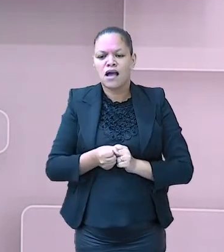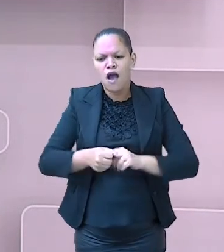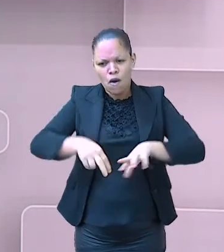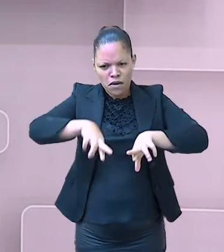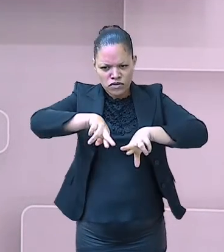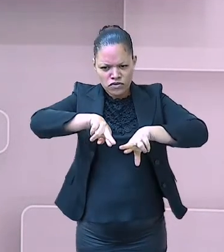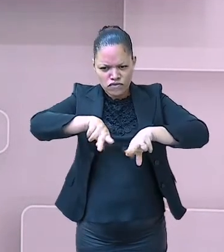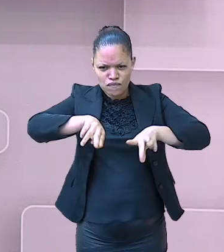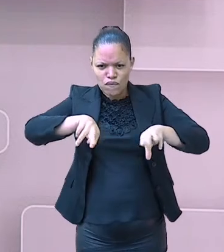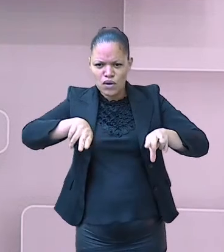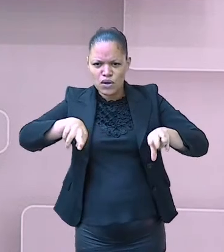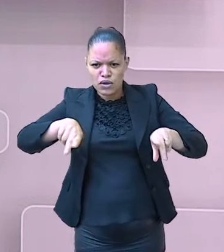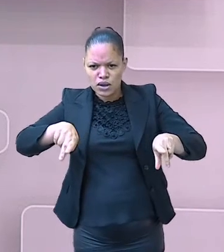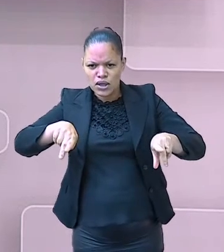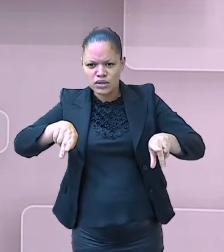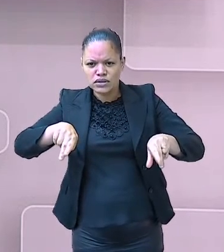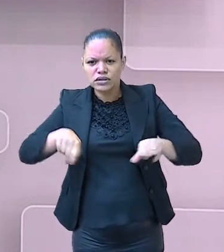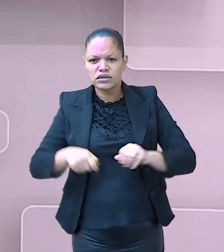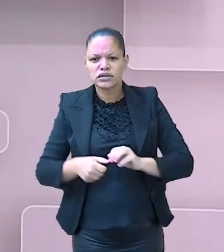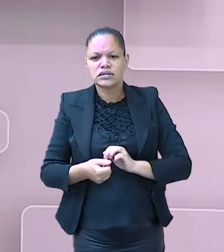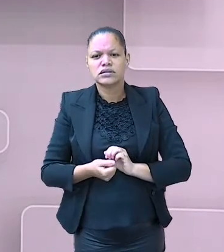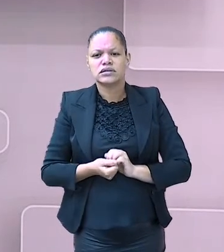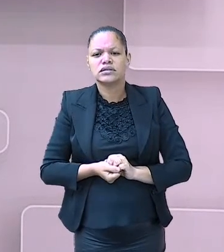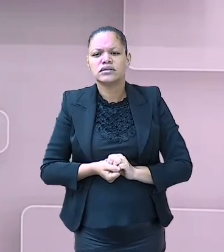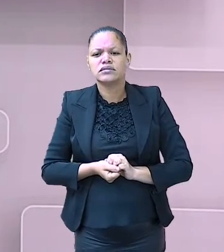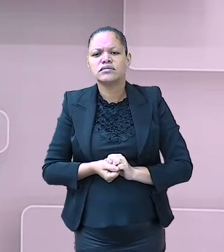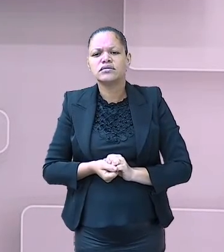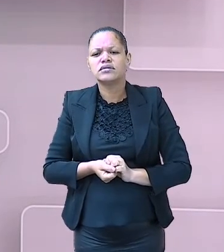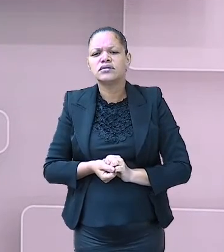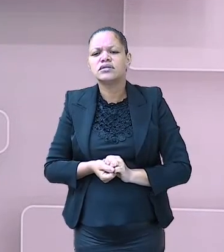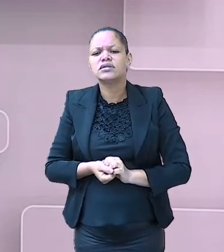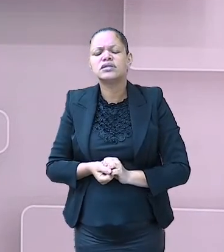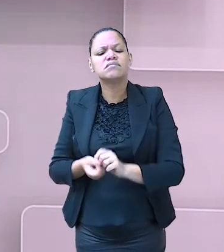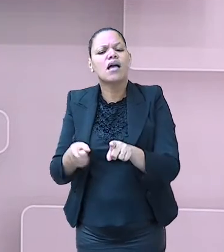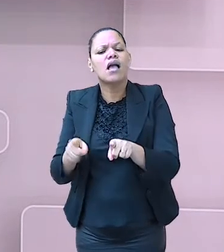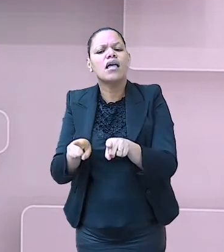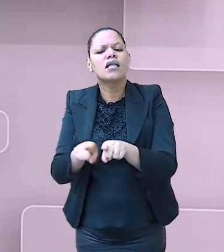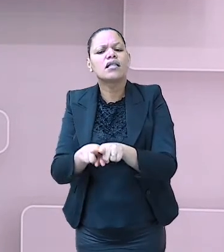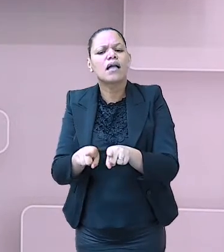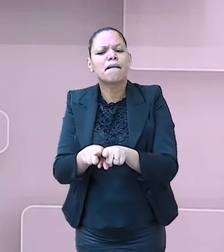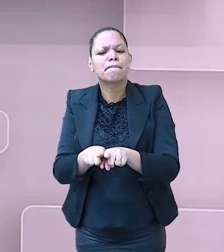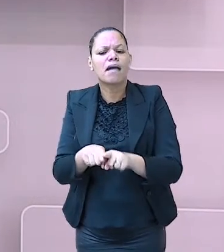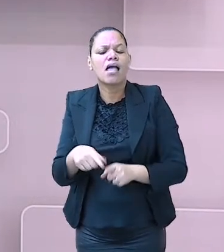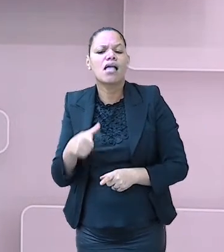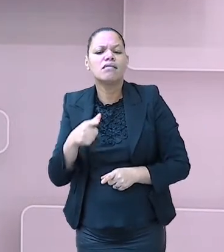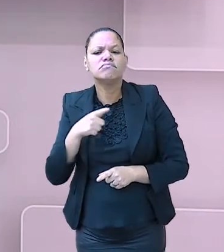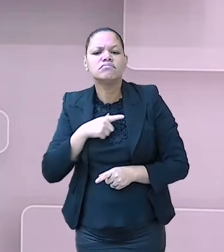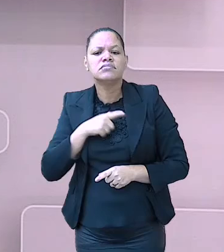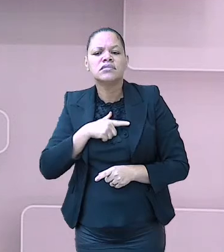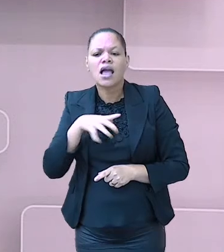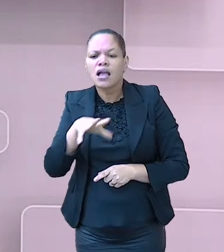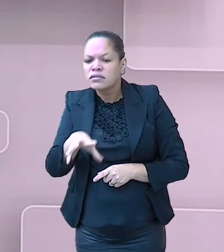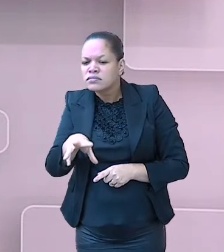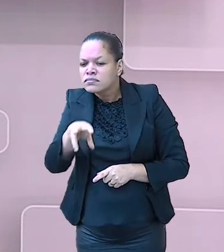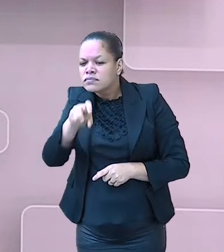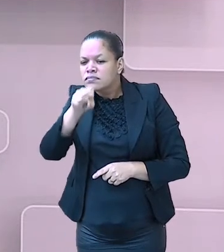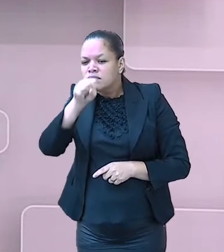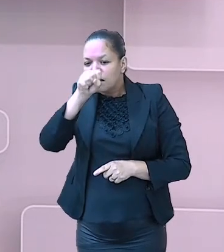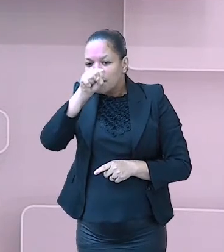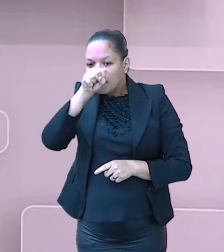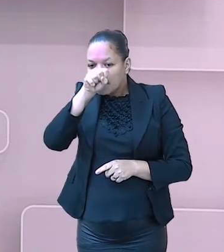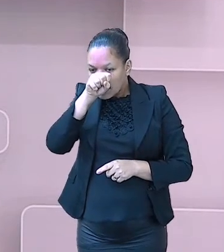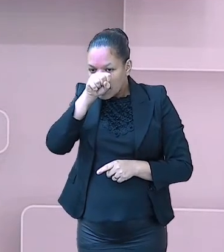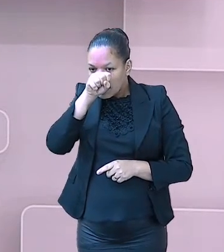eles ficam adultos, eles já têm a respiração cutânea, eles respiram pela pele